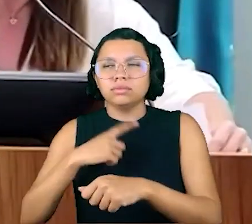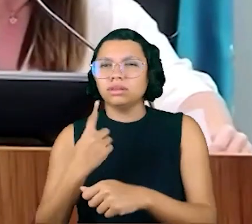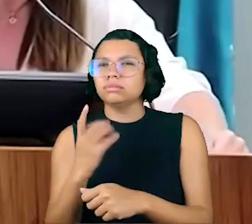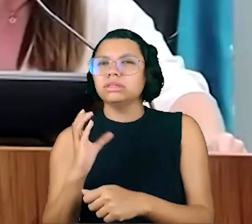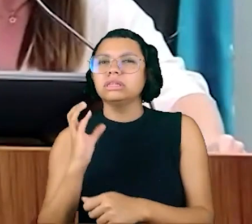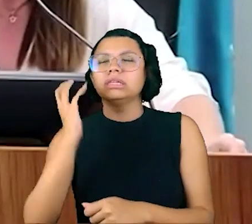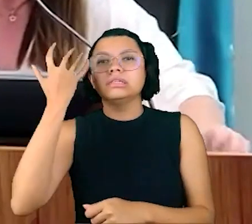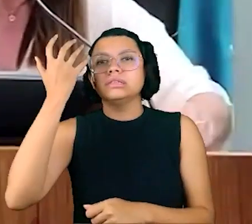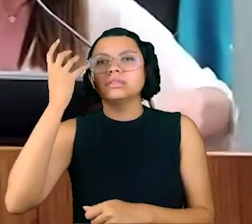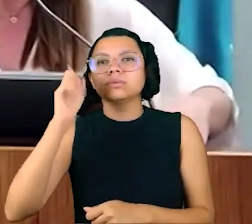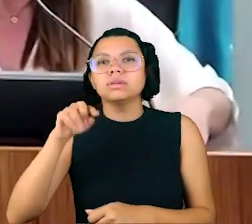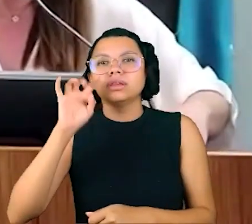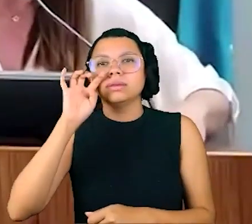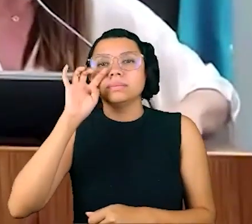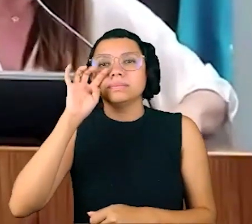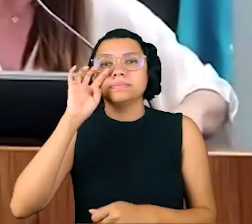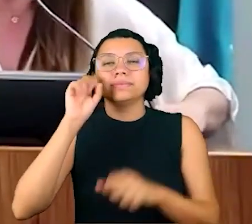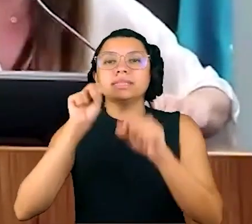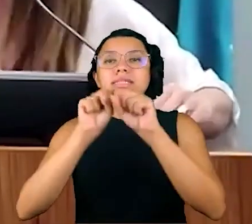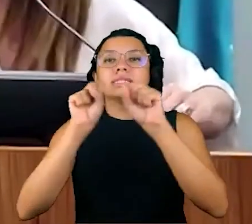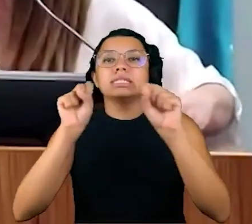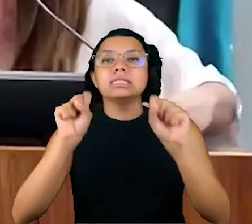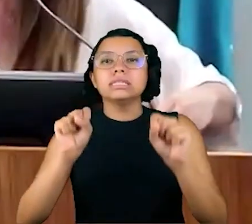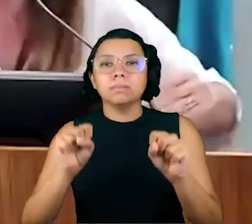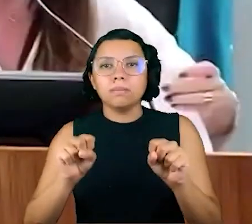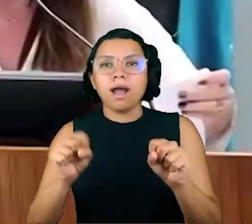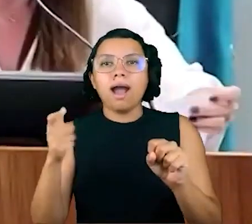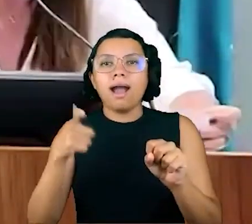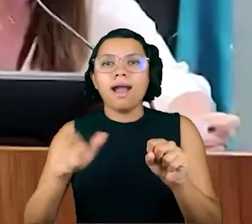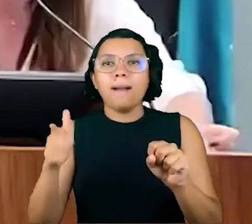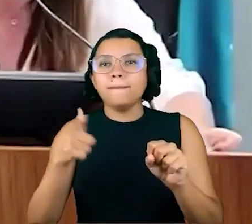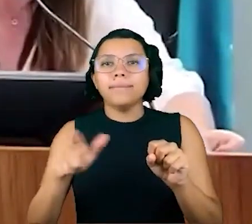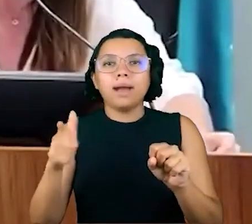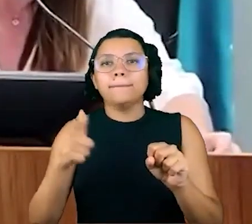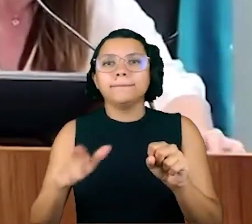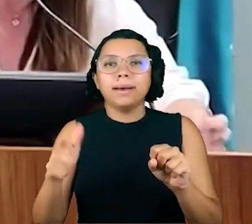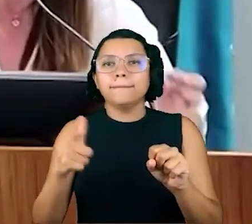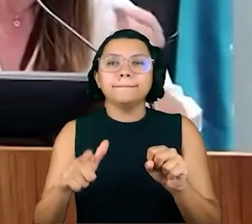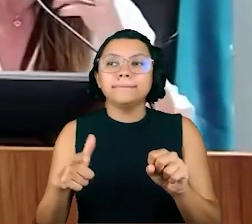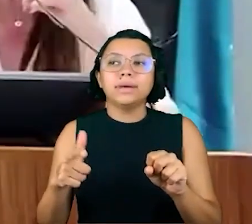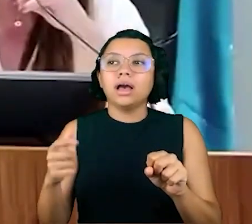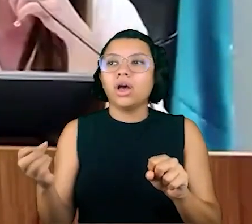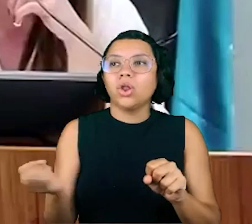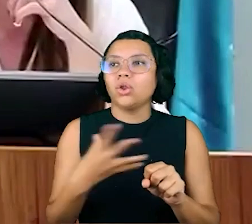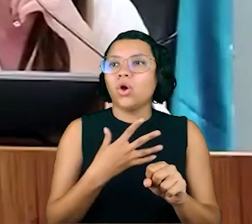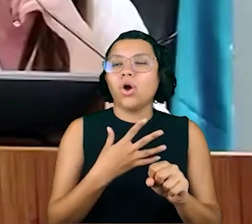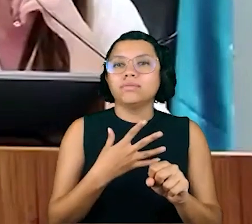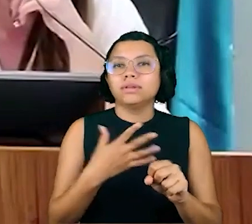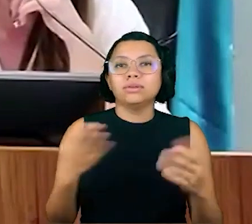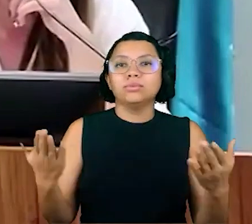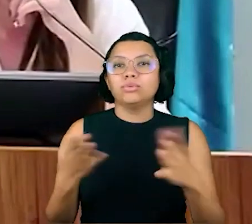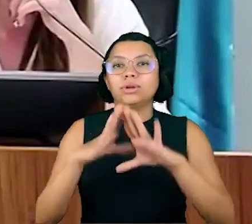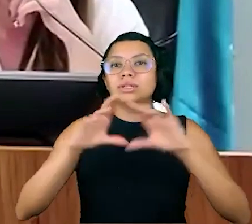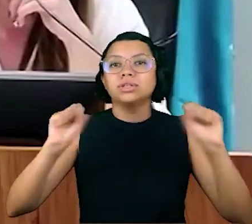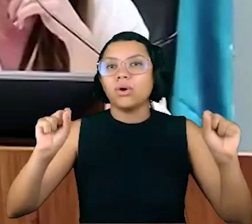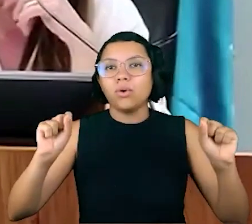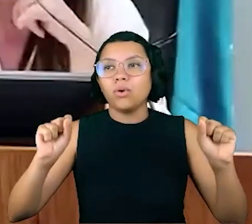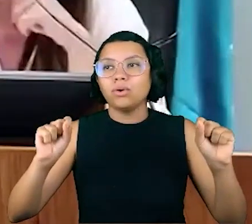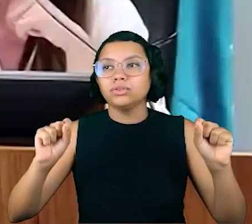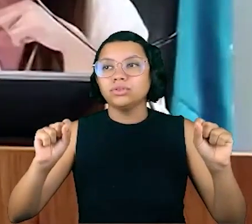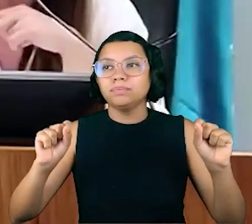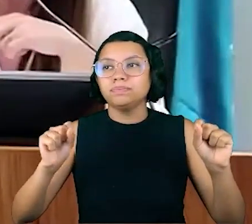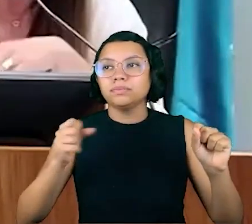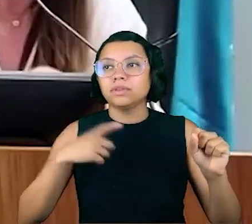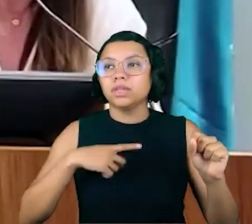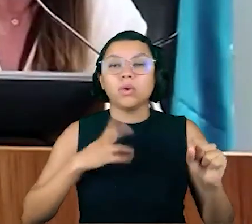uma decisão que é sistemática, repetidamente reformada por essa corte, e